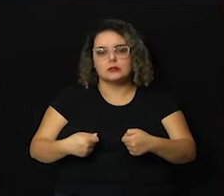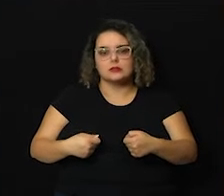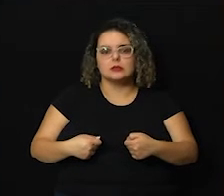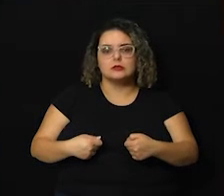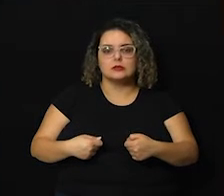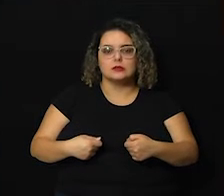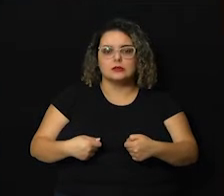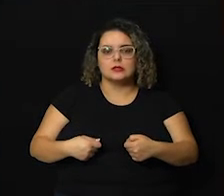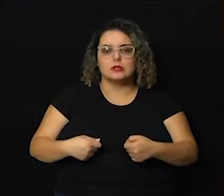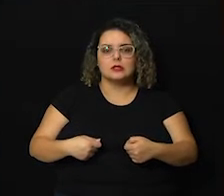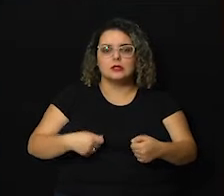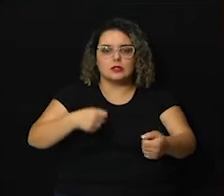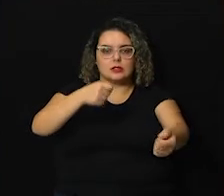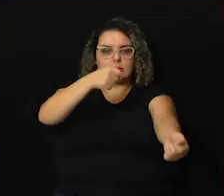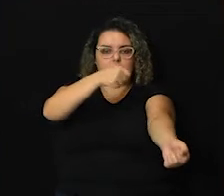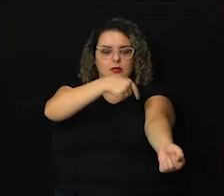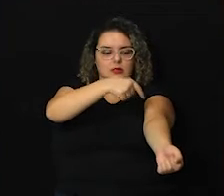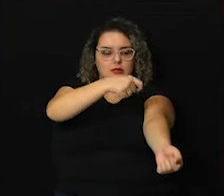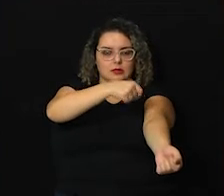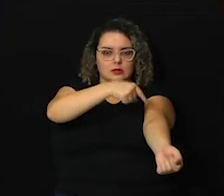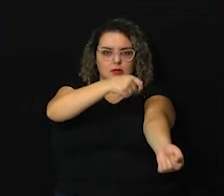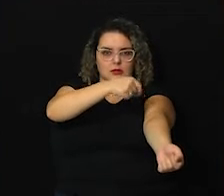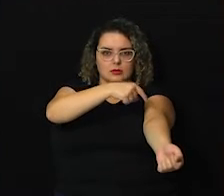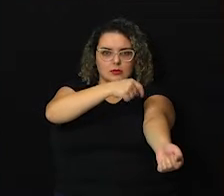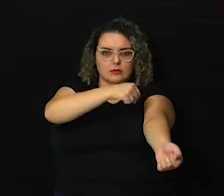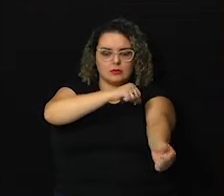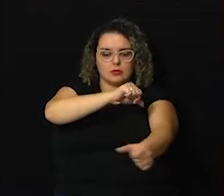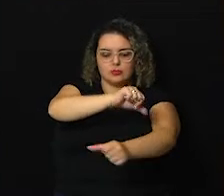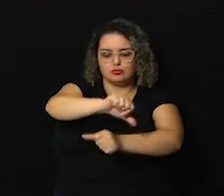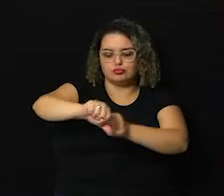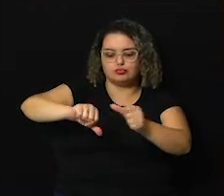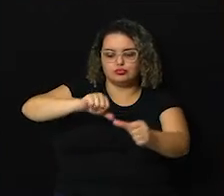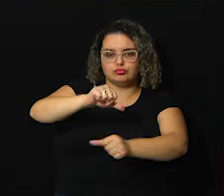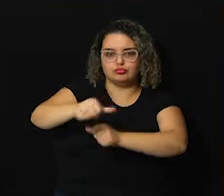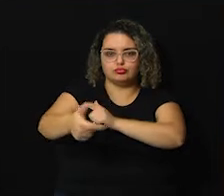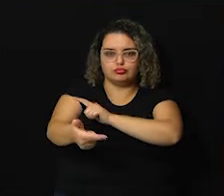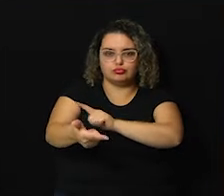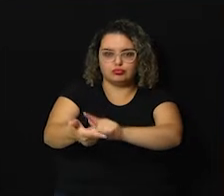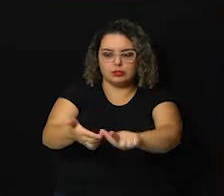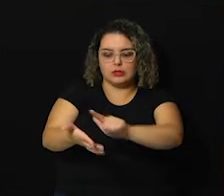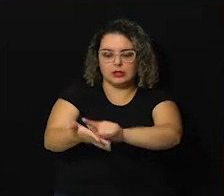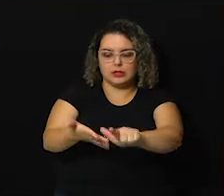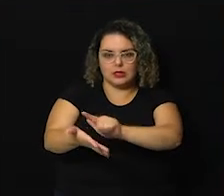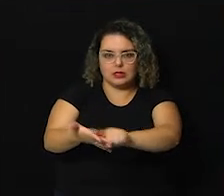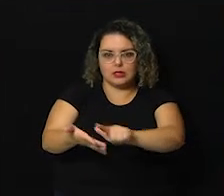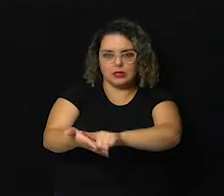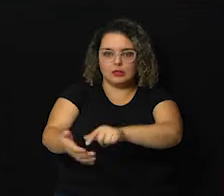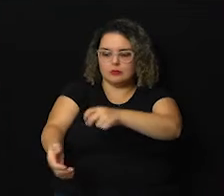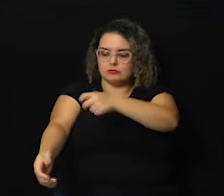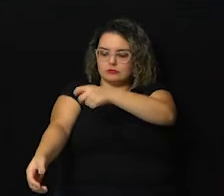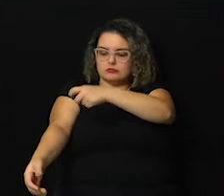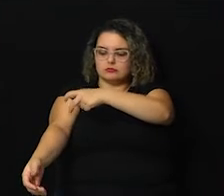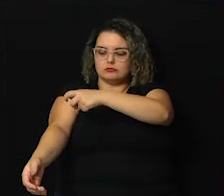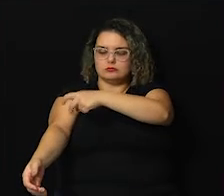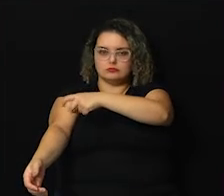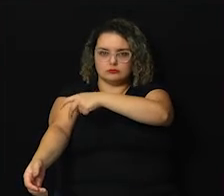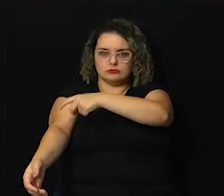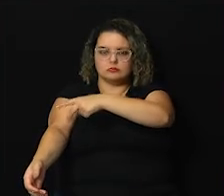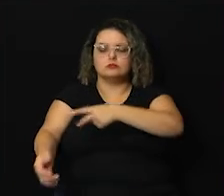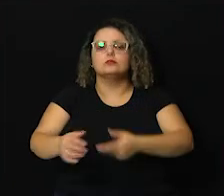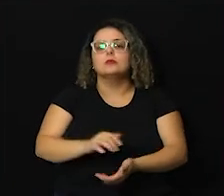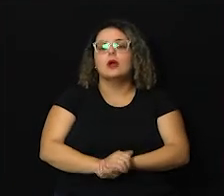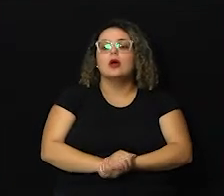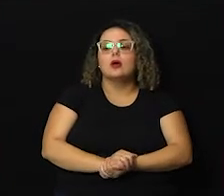à diálise para viver normalmente depois dessa cirurgia. Mas, na maioria das vezes, dá para fazer. Doutor, quando se